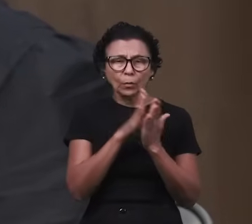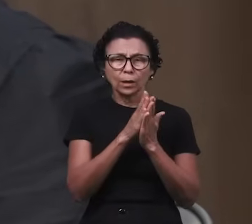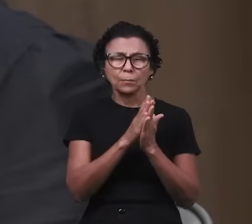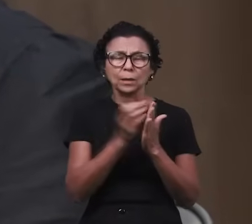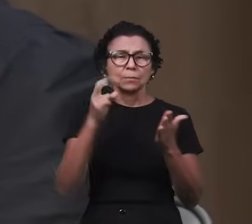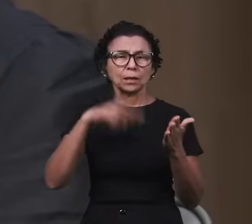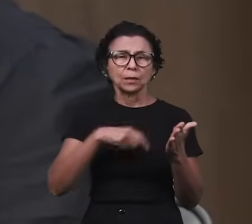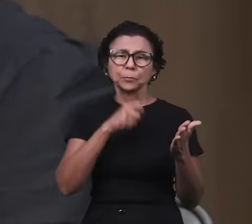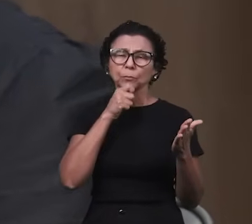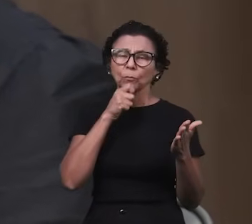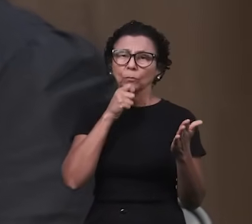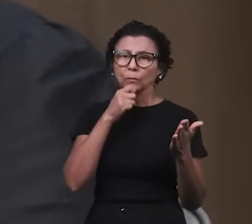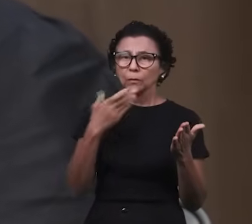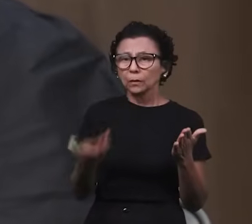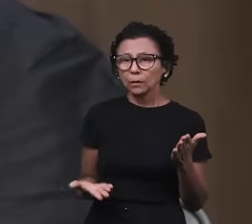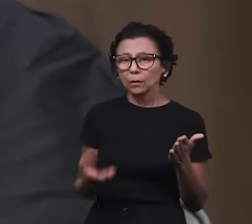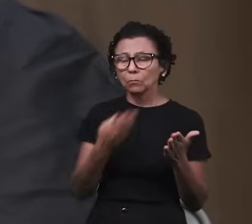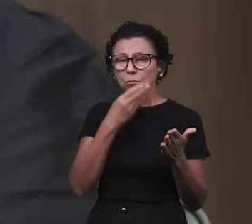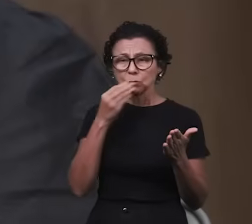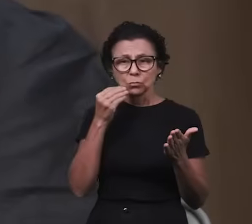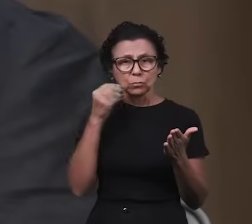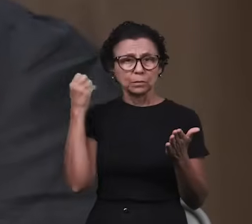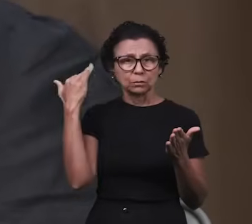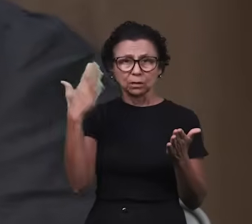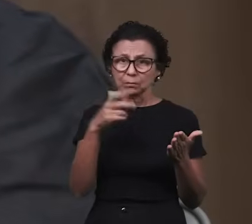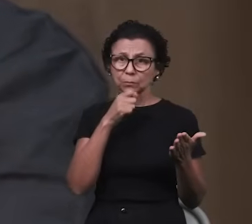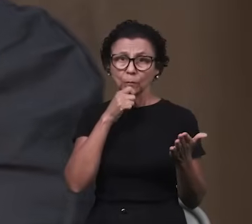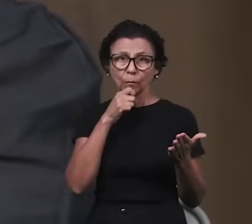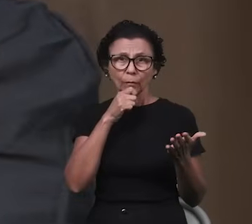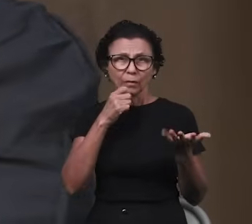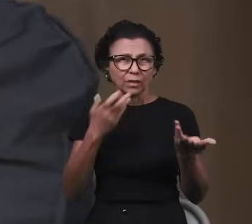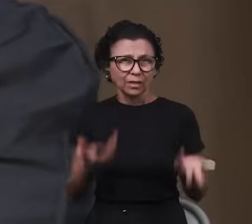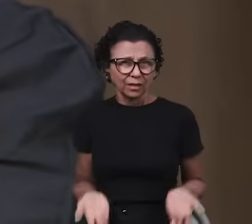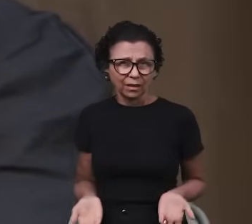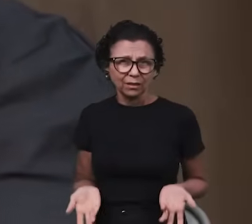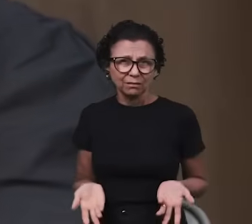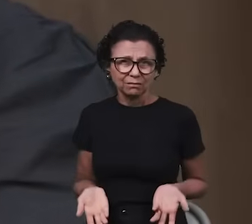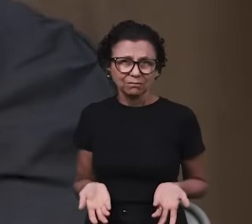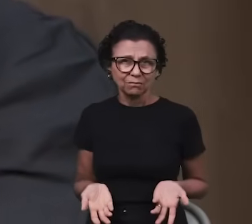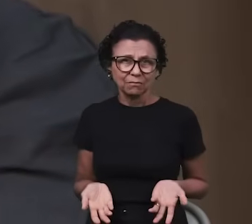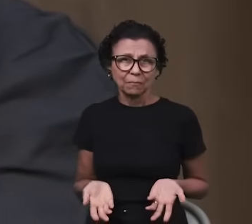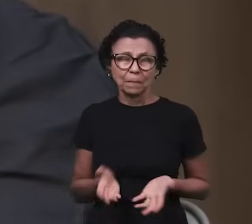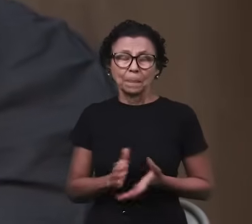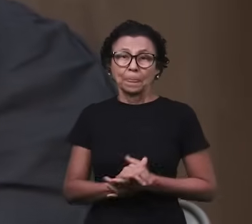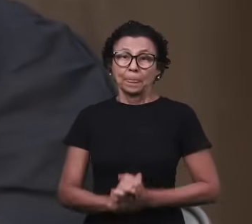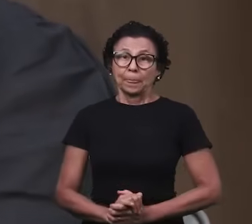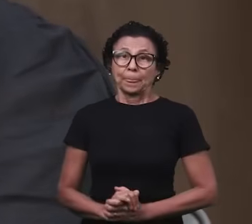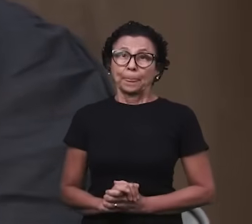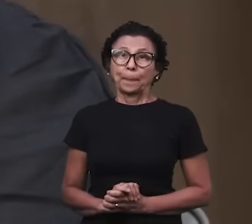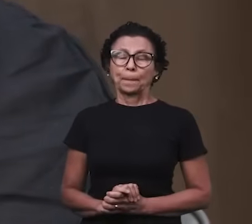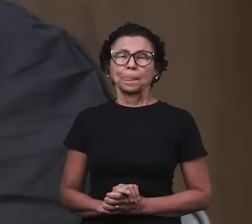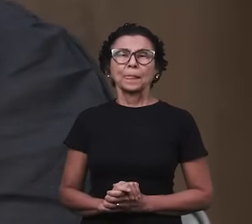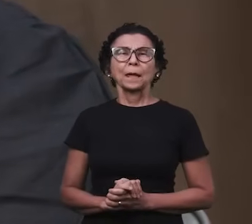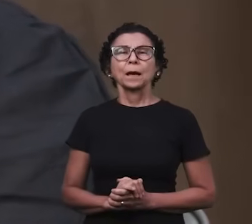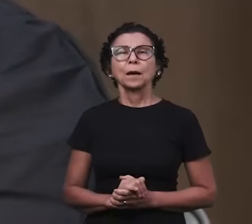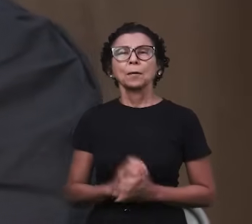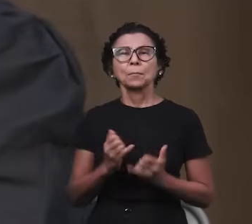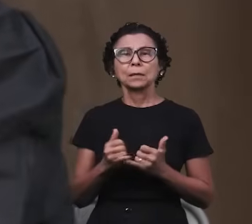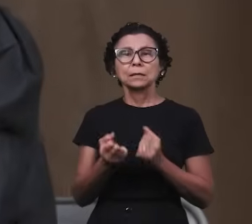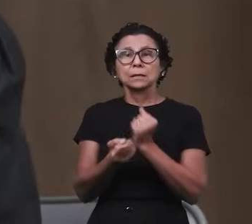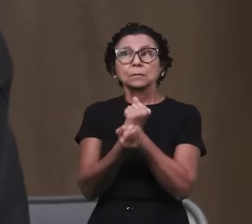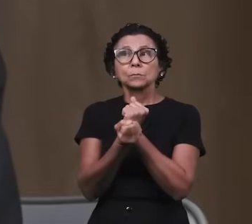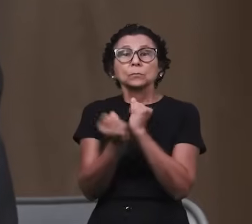da rotina, o jejum, a madrugada. Então fica parecendo que nós estamos falando de uma santificação impossível de